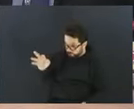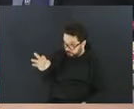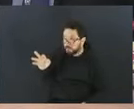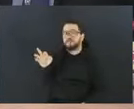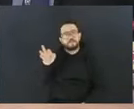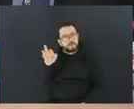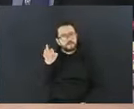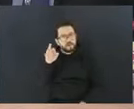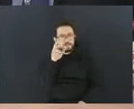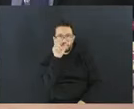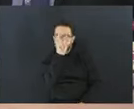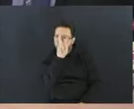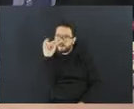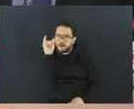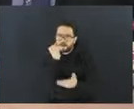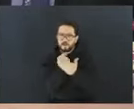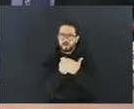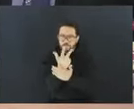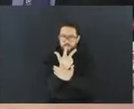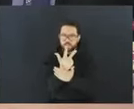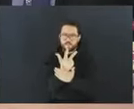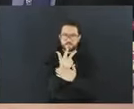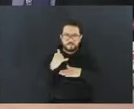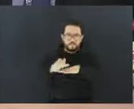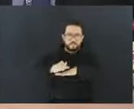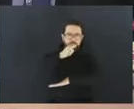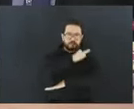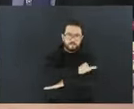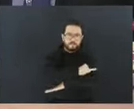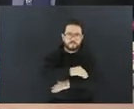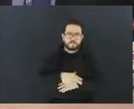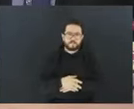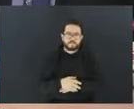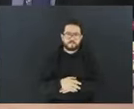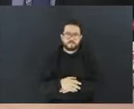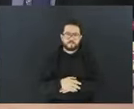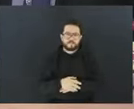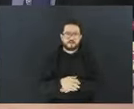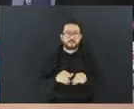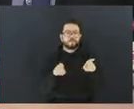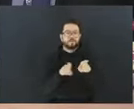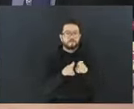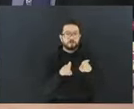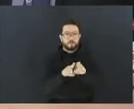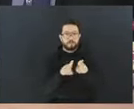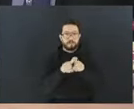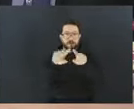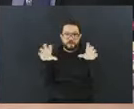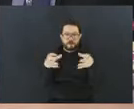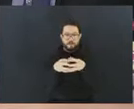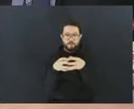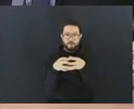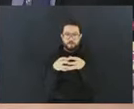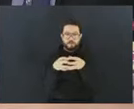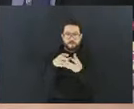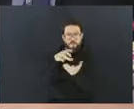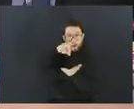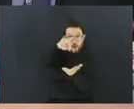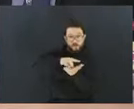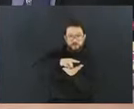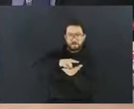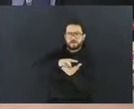equipamento. E hoje, eu assinei uma portaria também, onde uma comissão, né, de oficiais também está